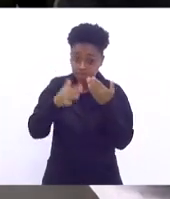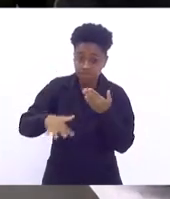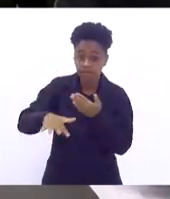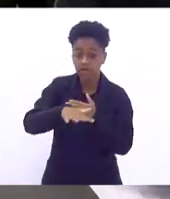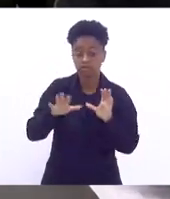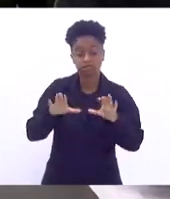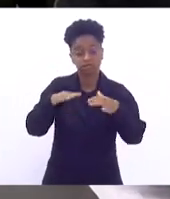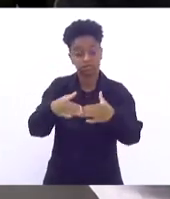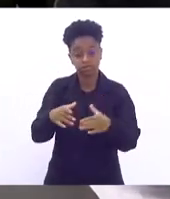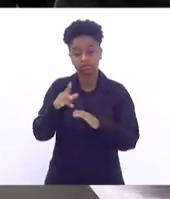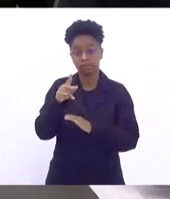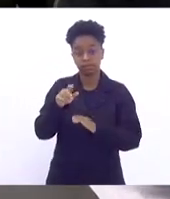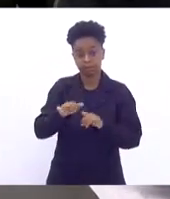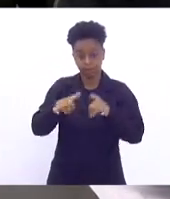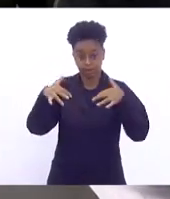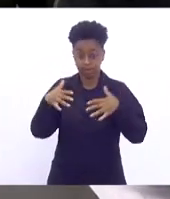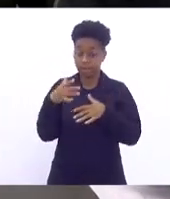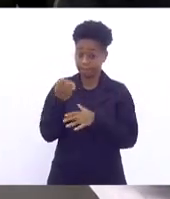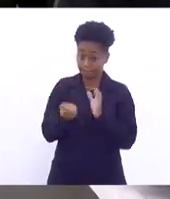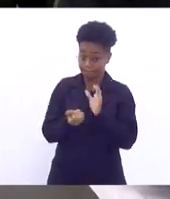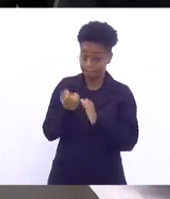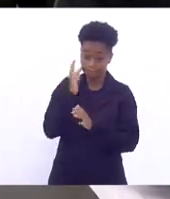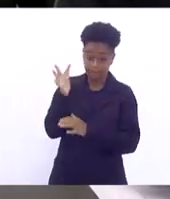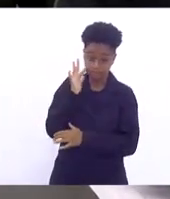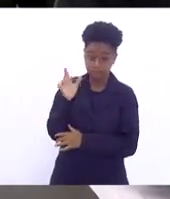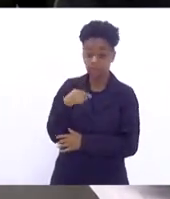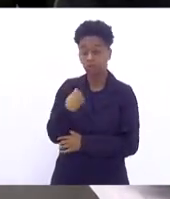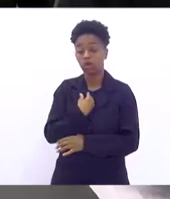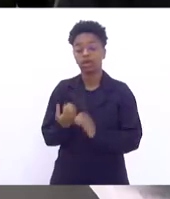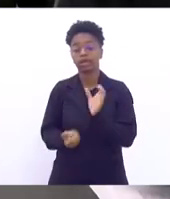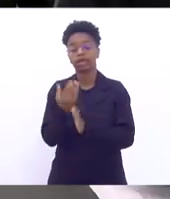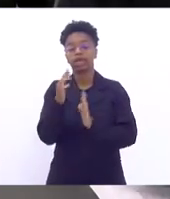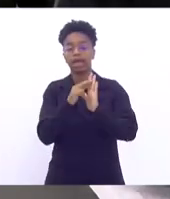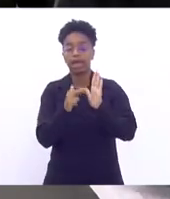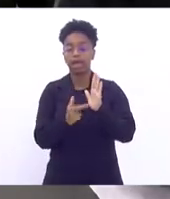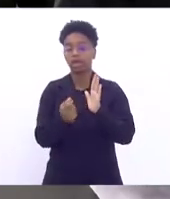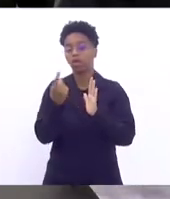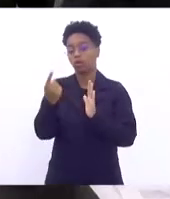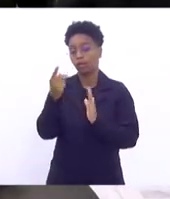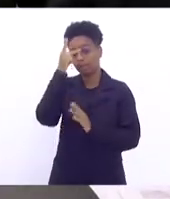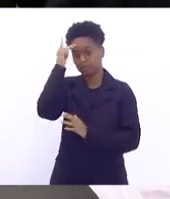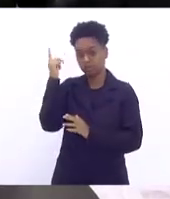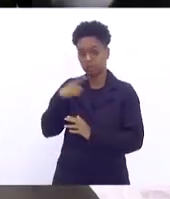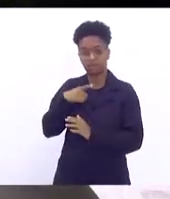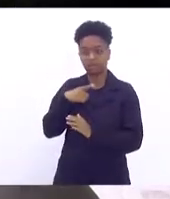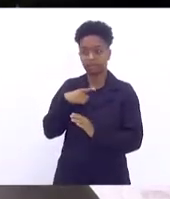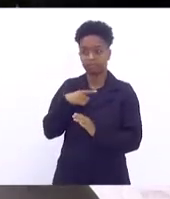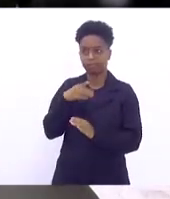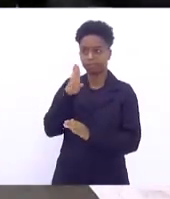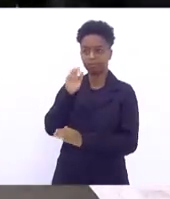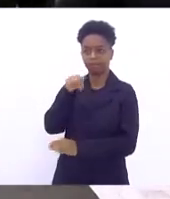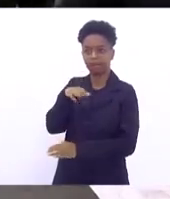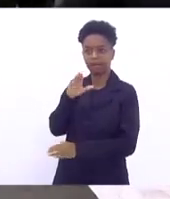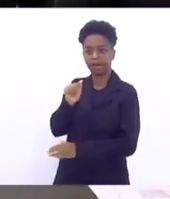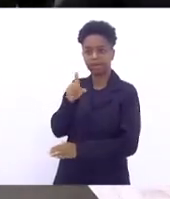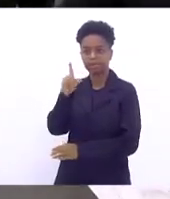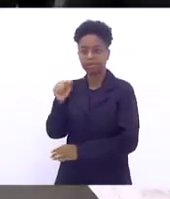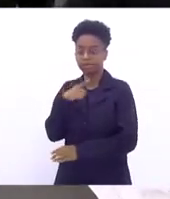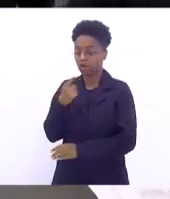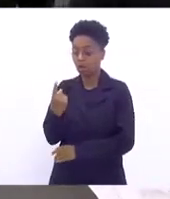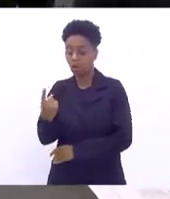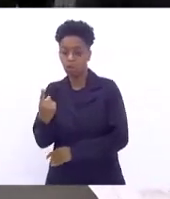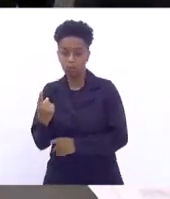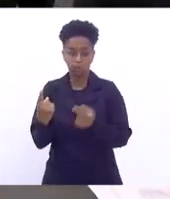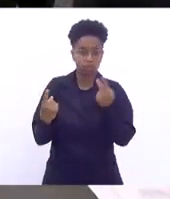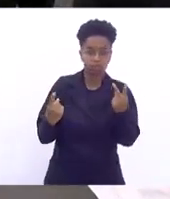uma regra que um deputado ou Deputado de um de uma bancada com um ou com dois não importa seja